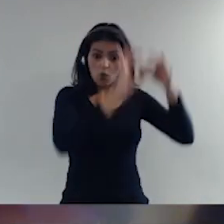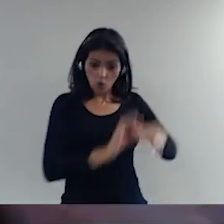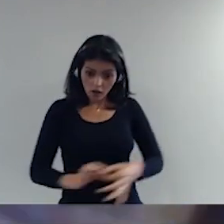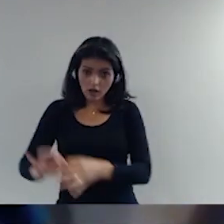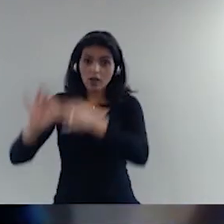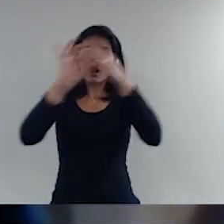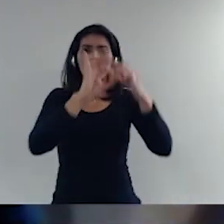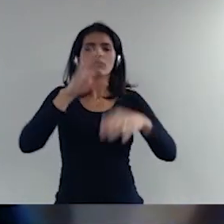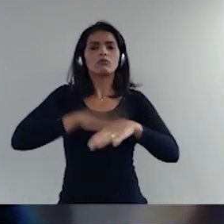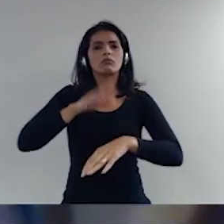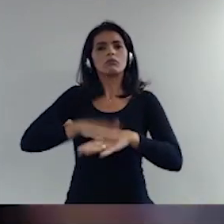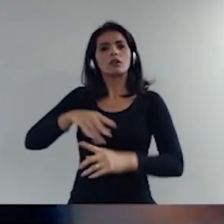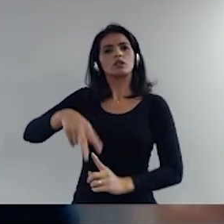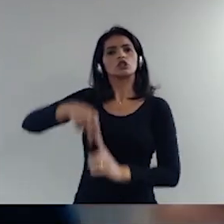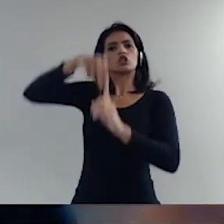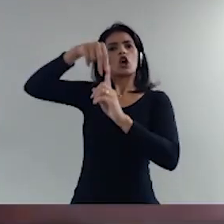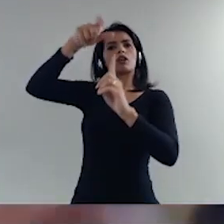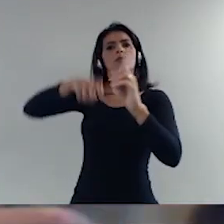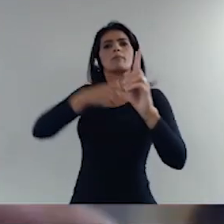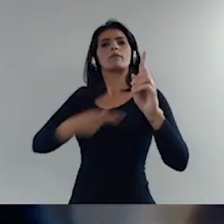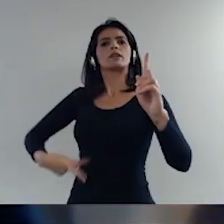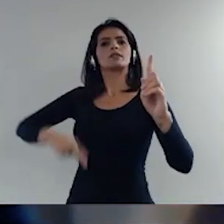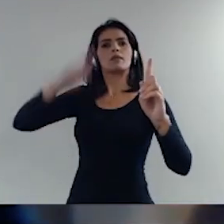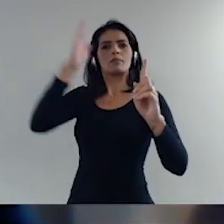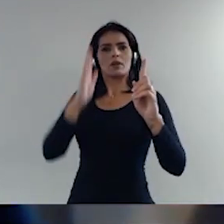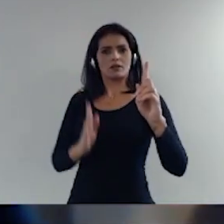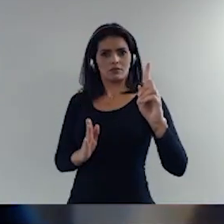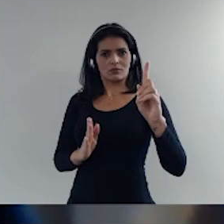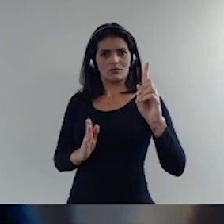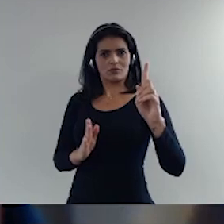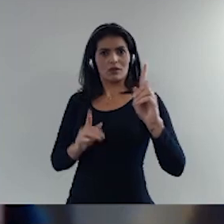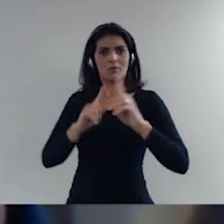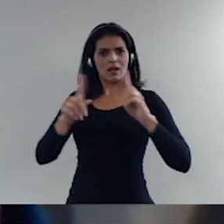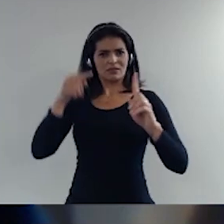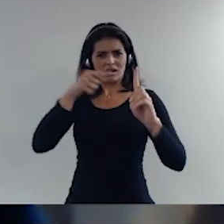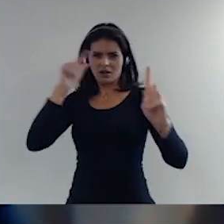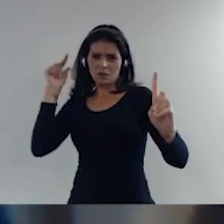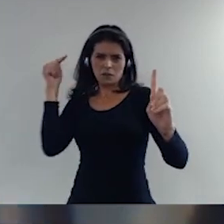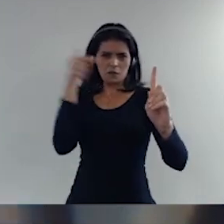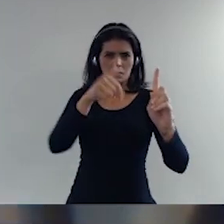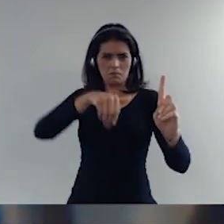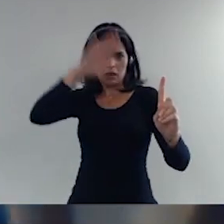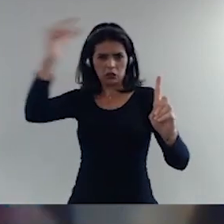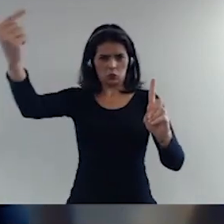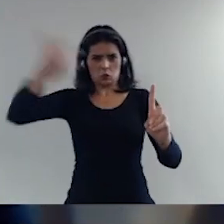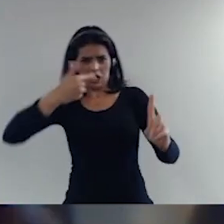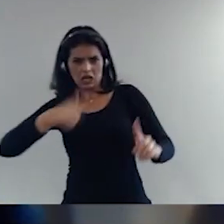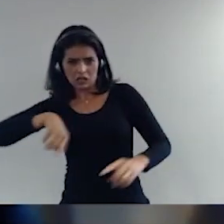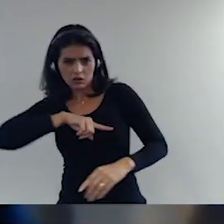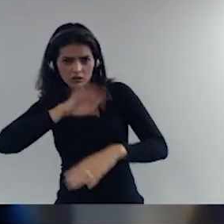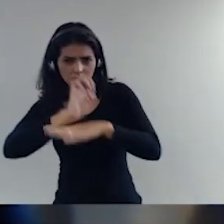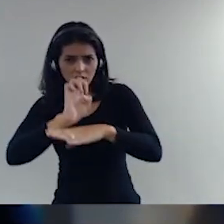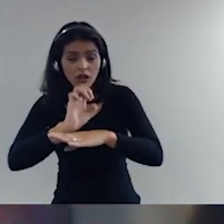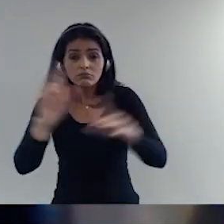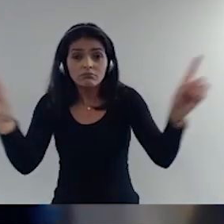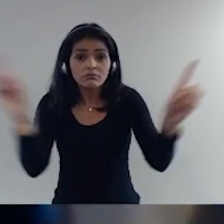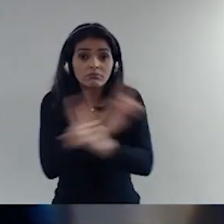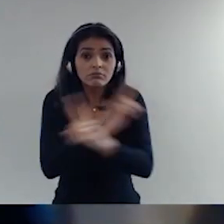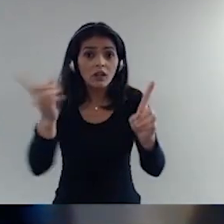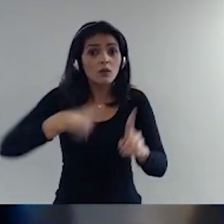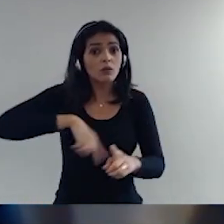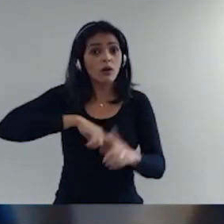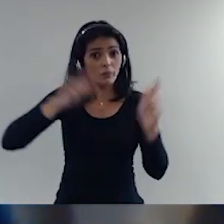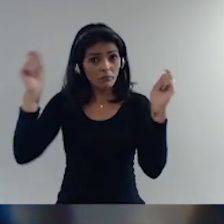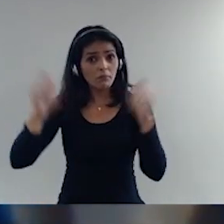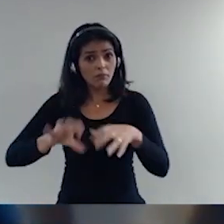designar alguém para fazer isso, que seria o presidente da República. Mas ele não é mais importante do que nós, porque nós é que criamos, nós é que permitimos